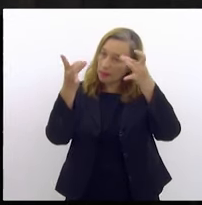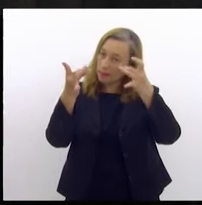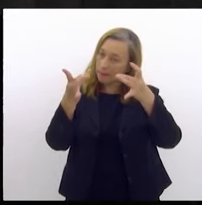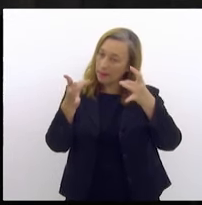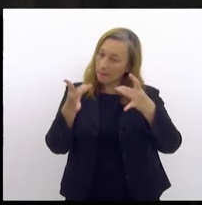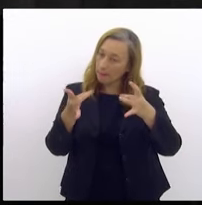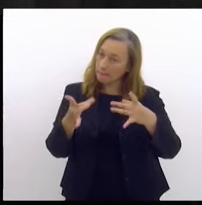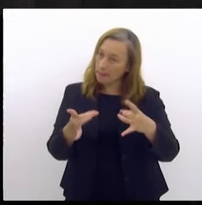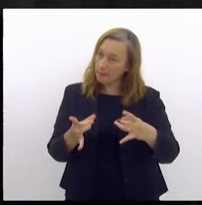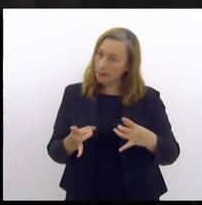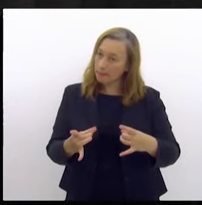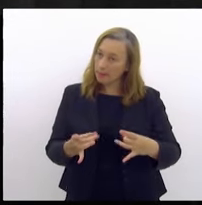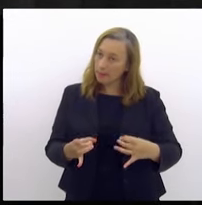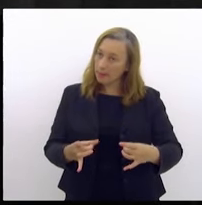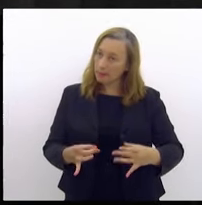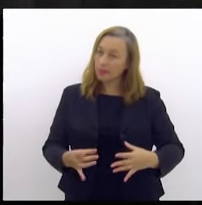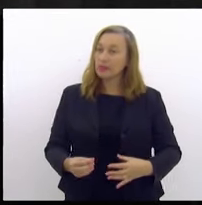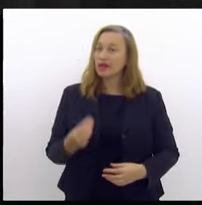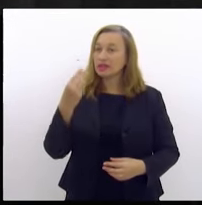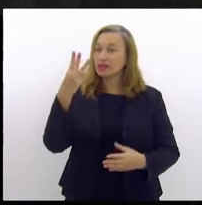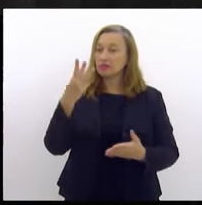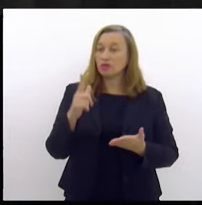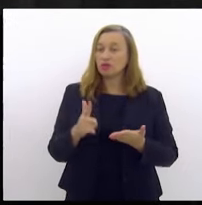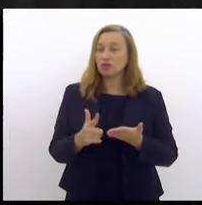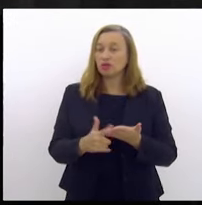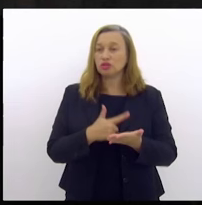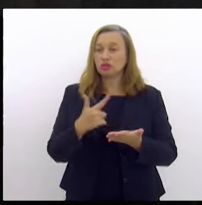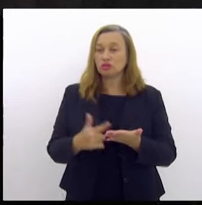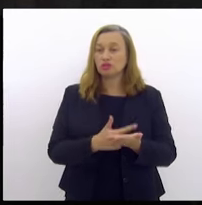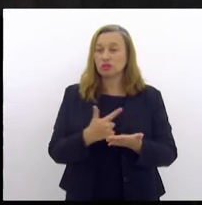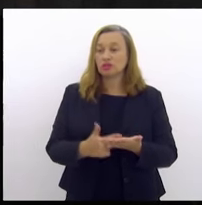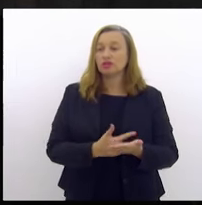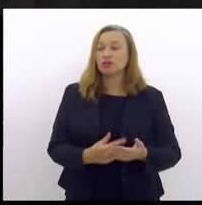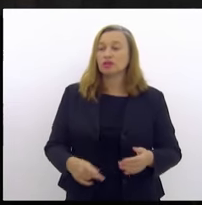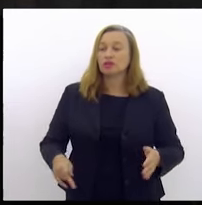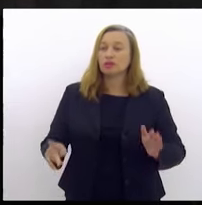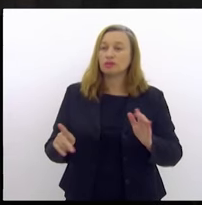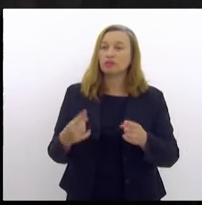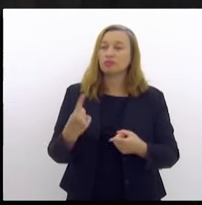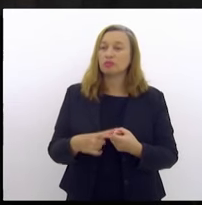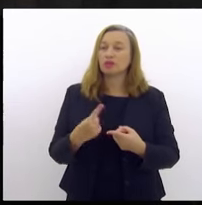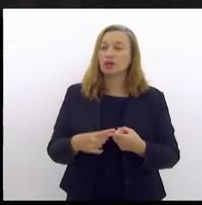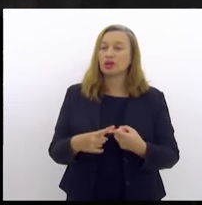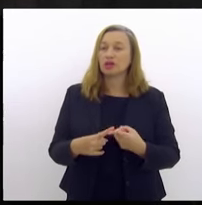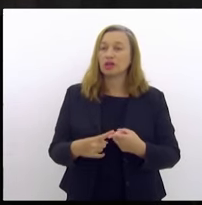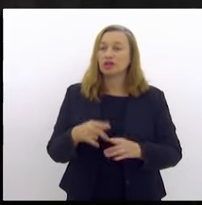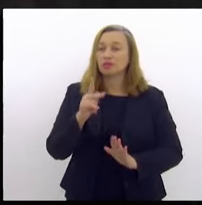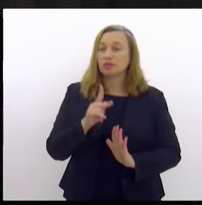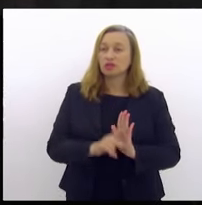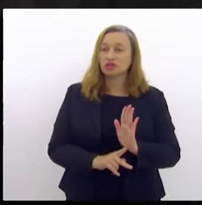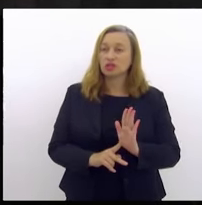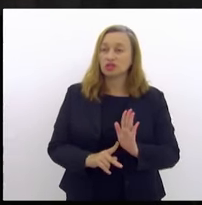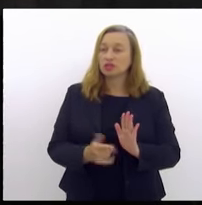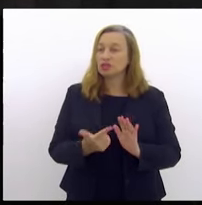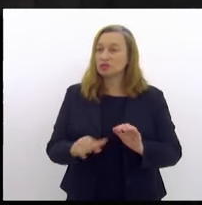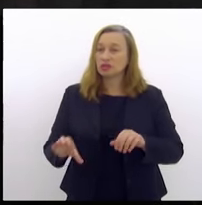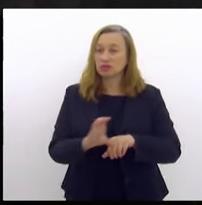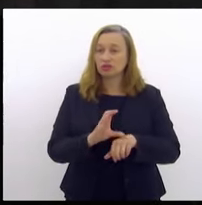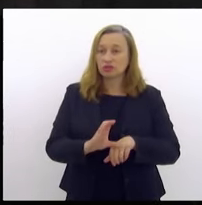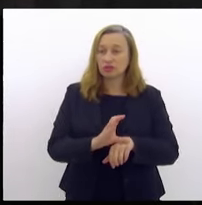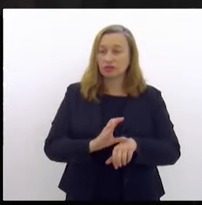muito comprido, apenas 3 folhas, por que que o projeto é totalmente inconstitucional.